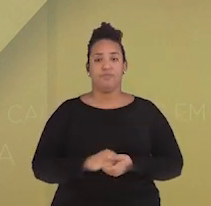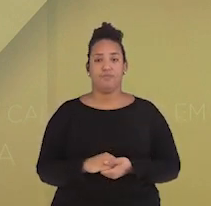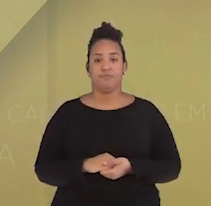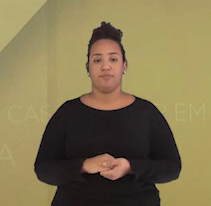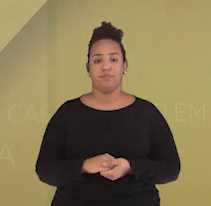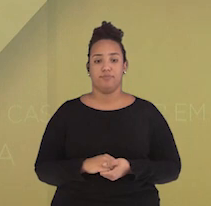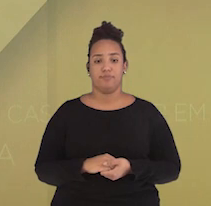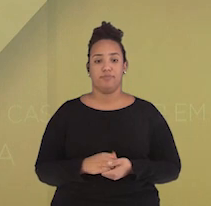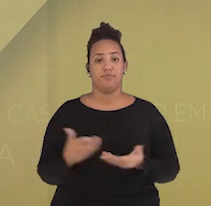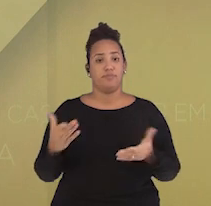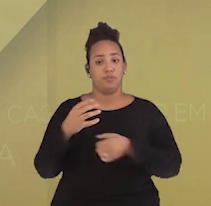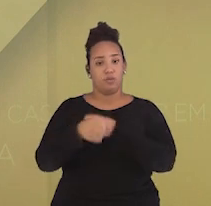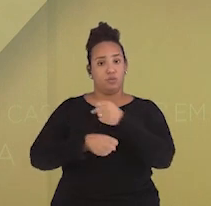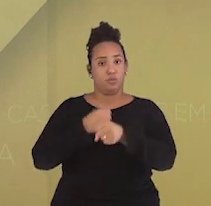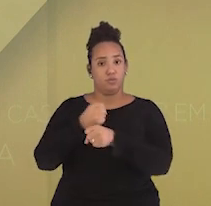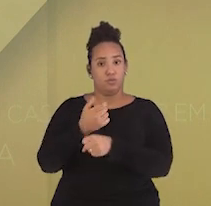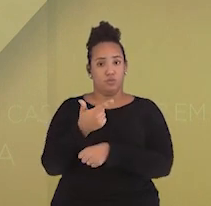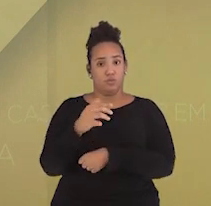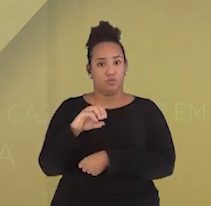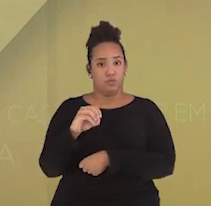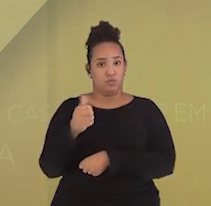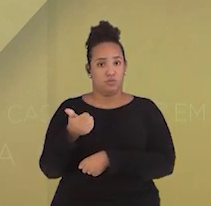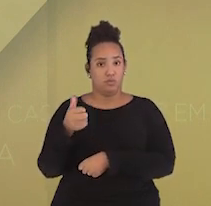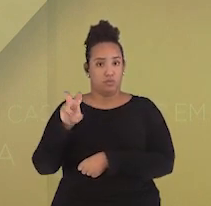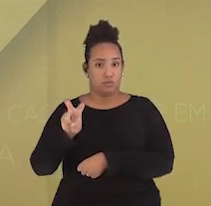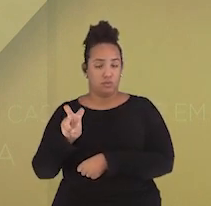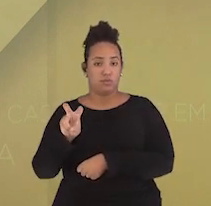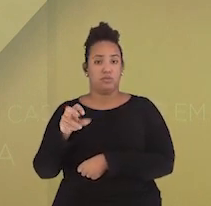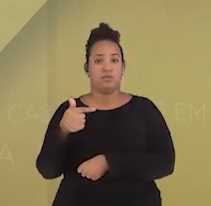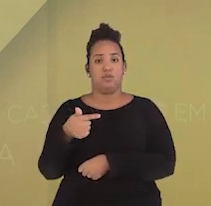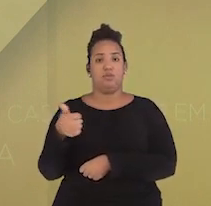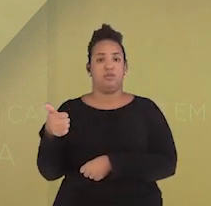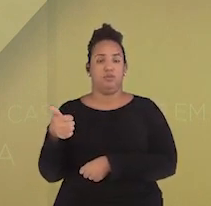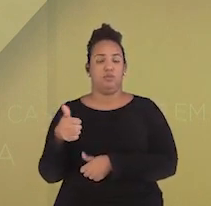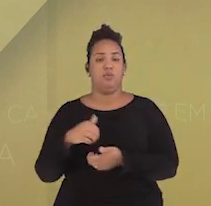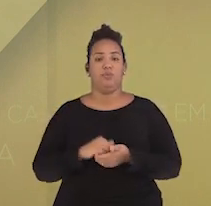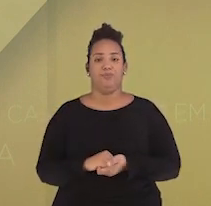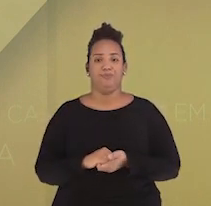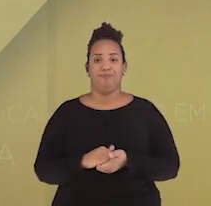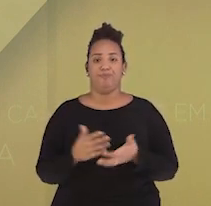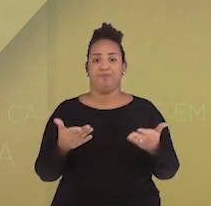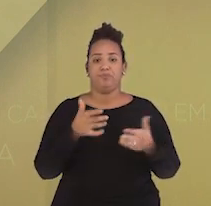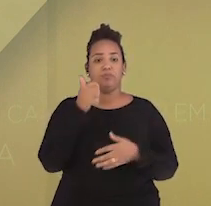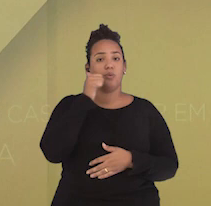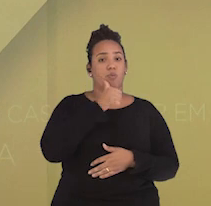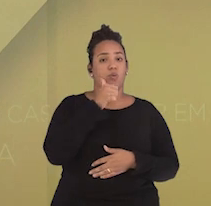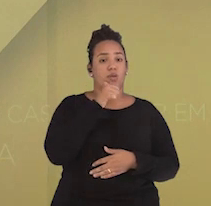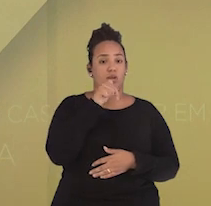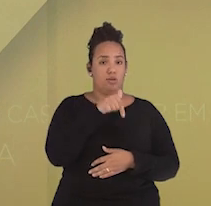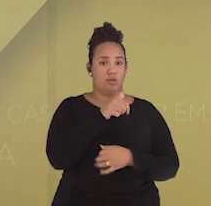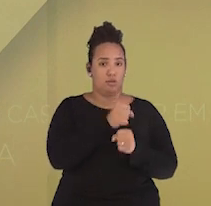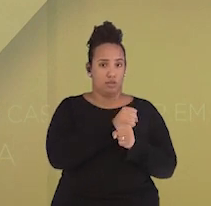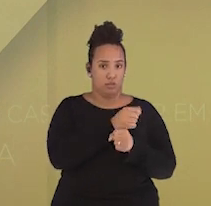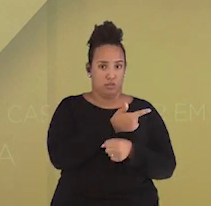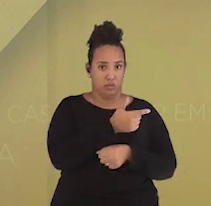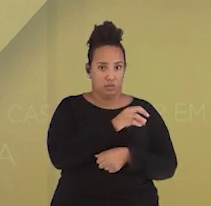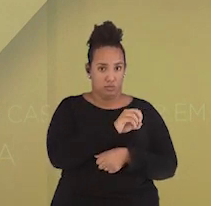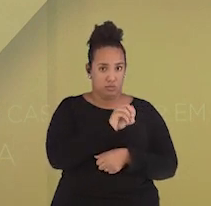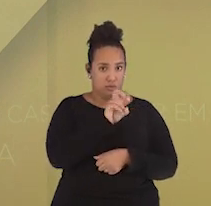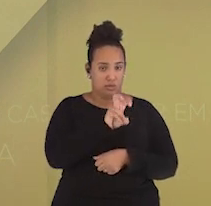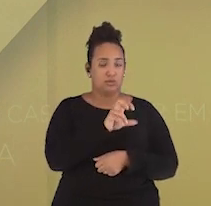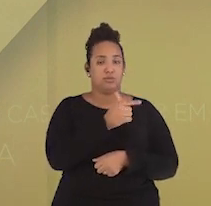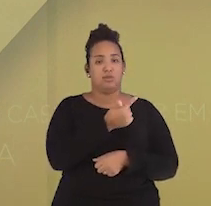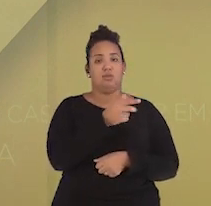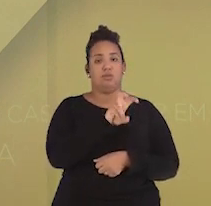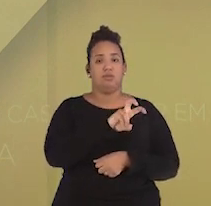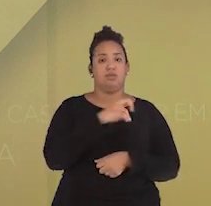em 2015, 71 anos. Mulheres, em 2005, 75 anos.